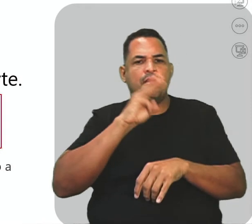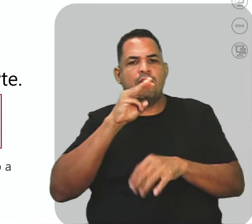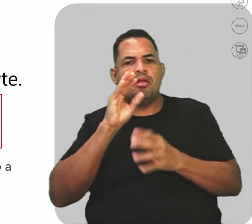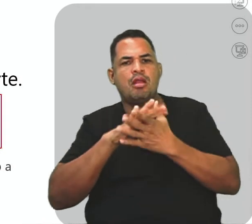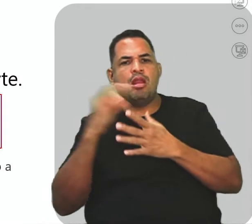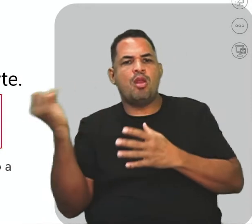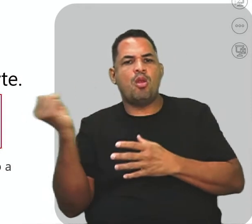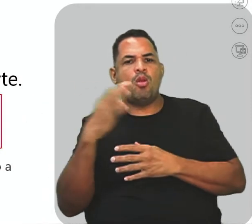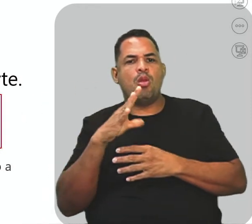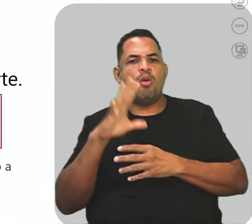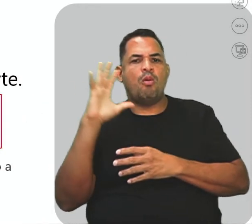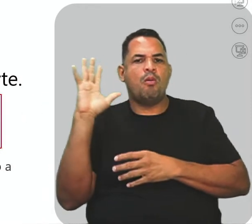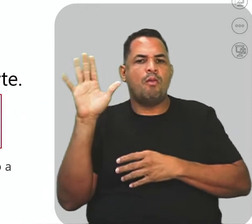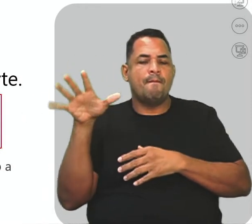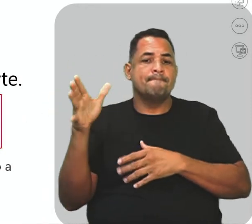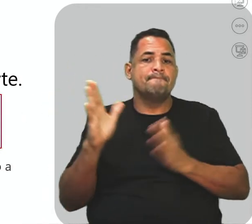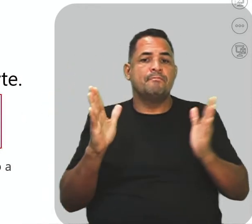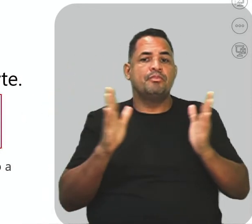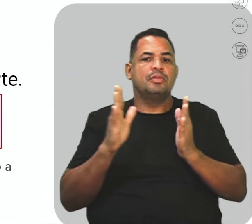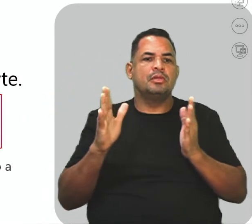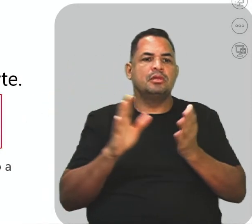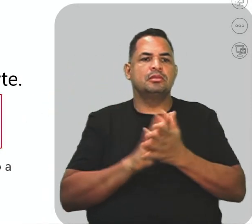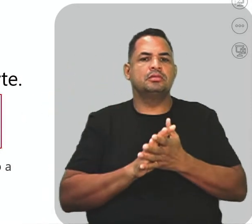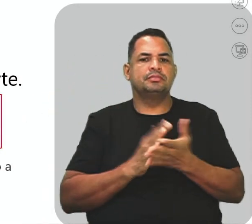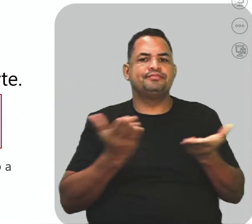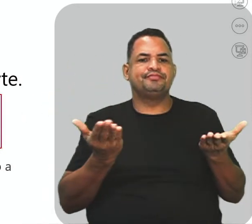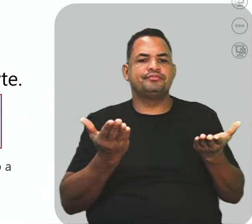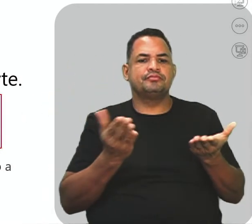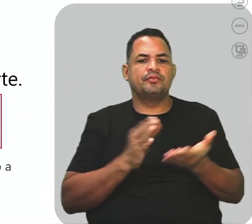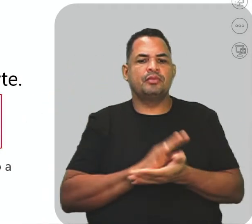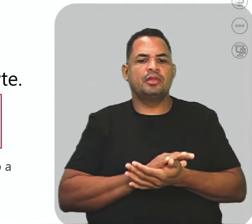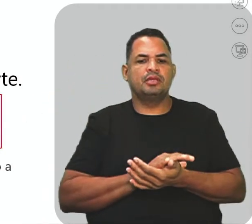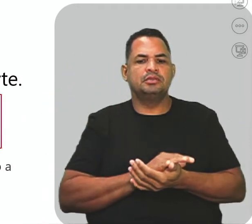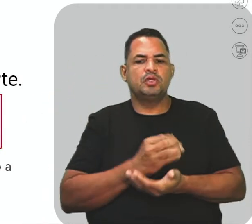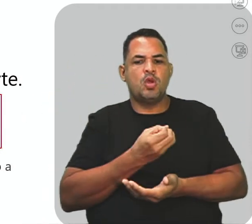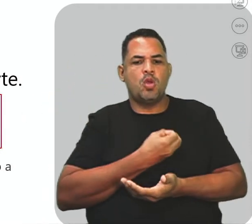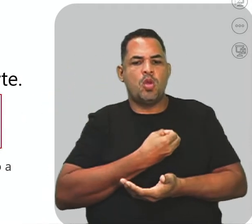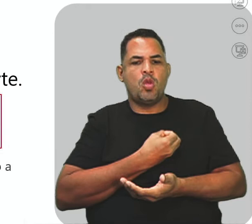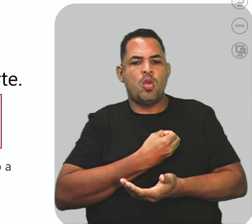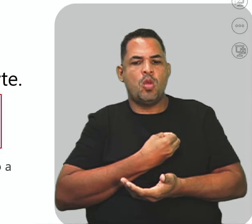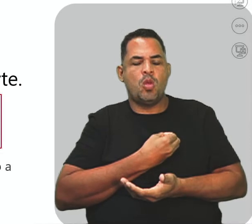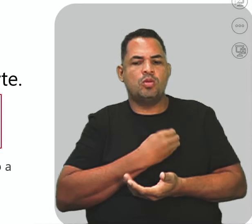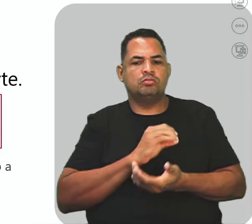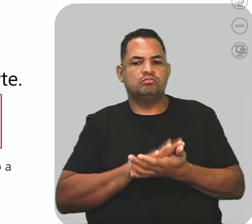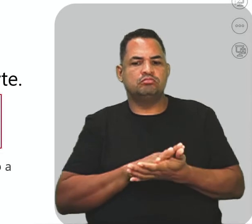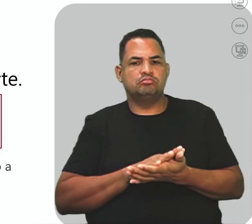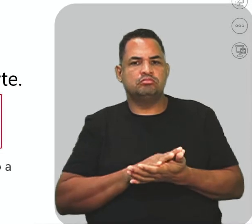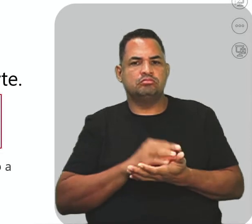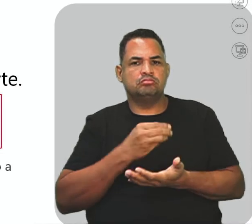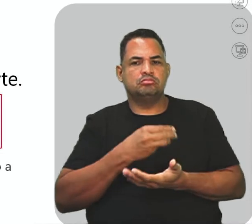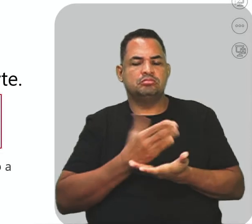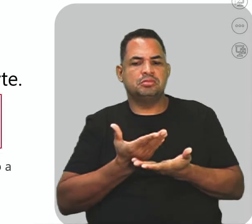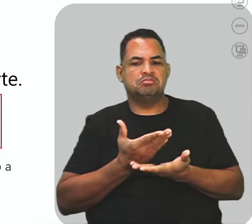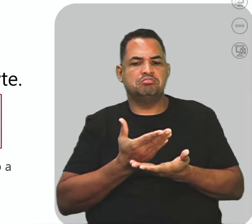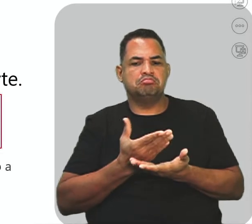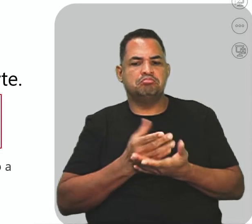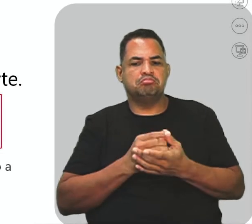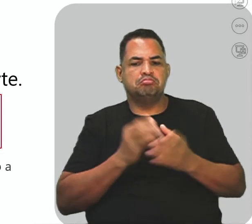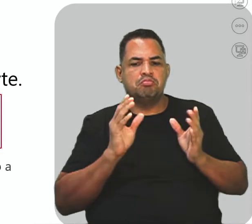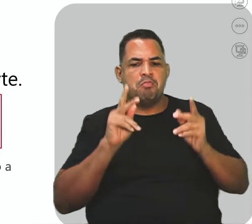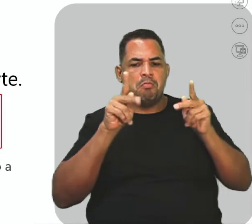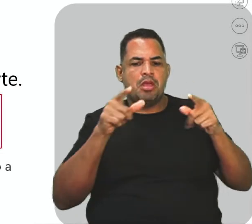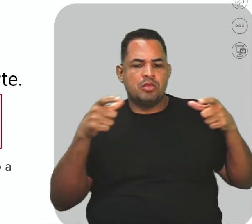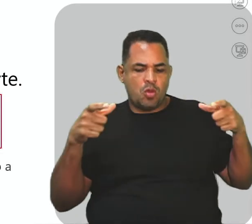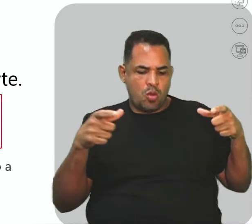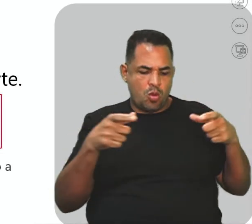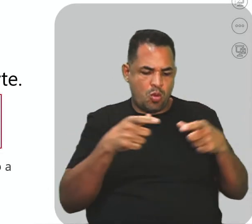era versus o número reduzido de pessoas com acesso a essa internet,